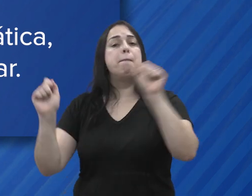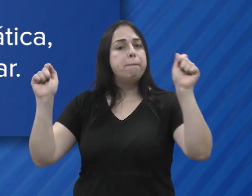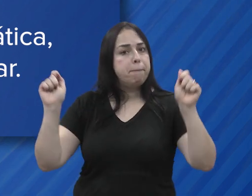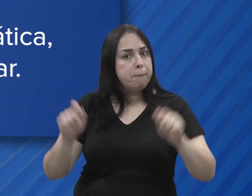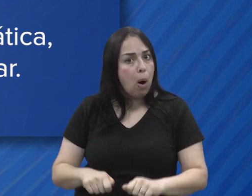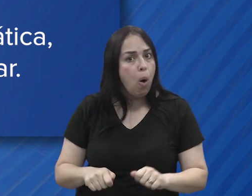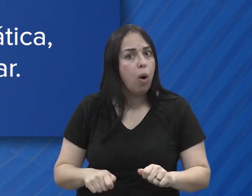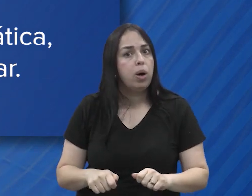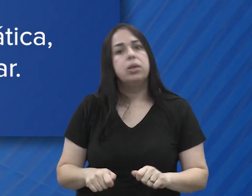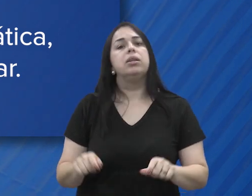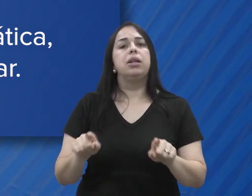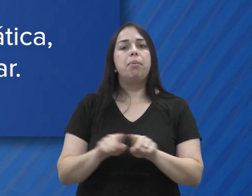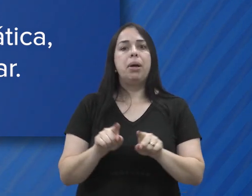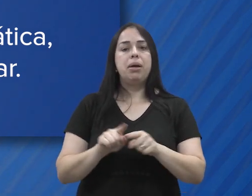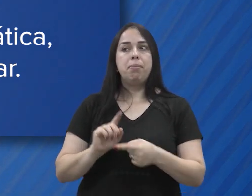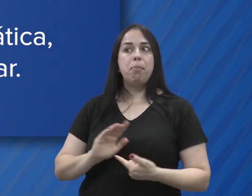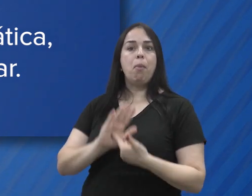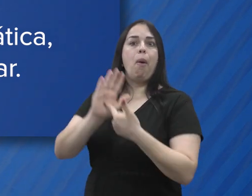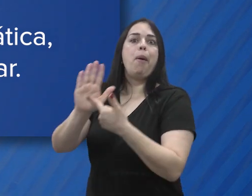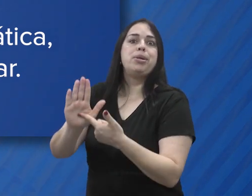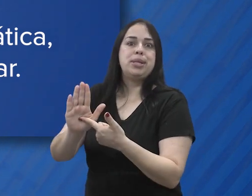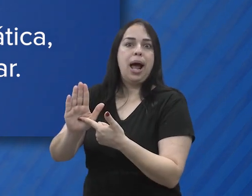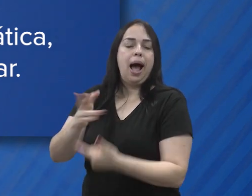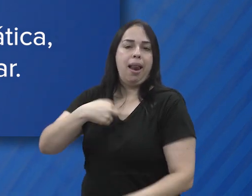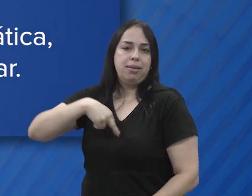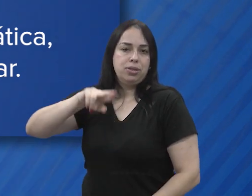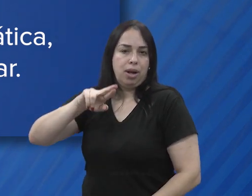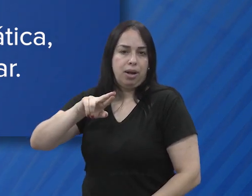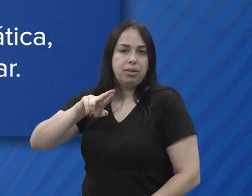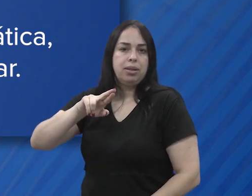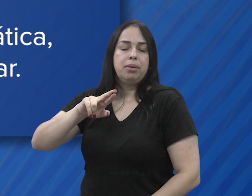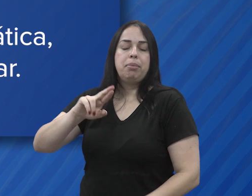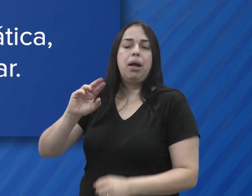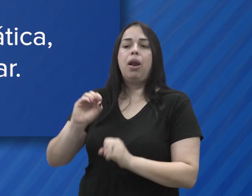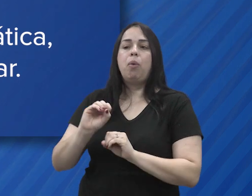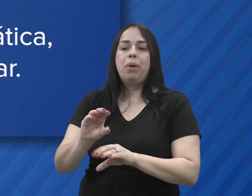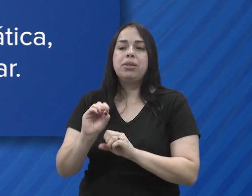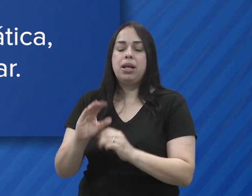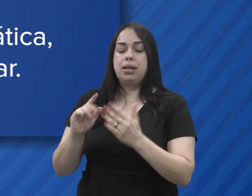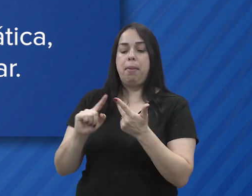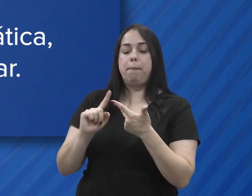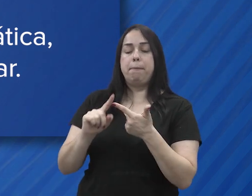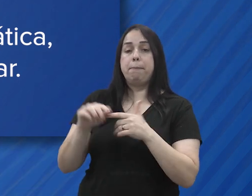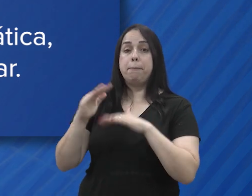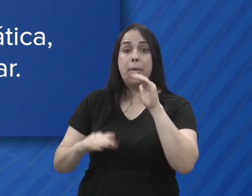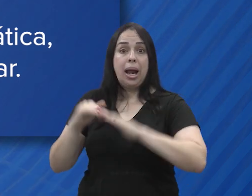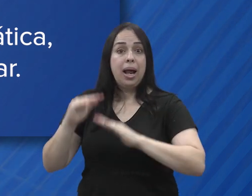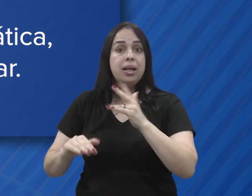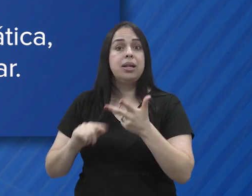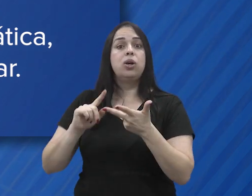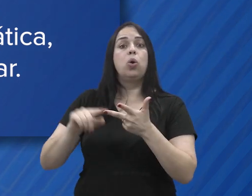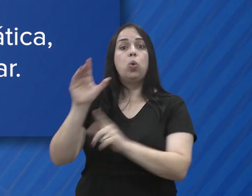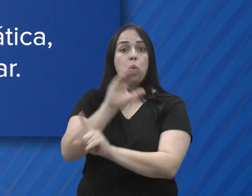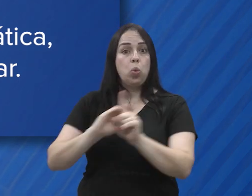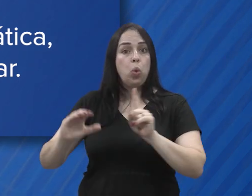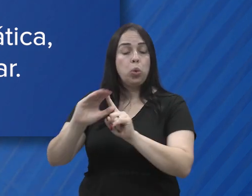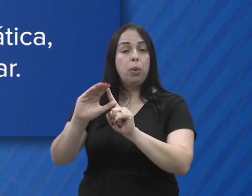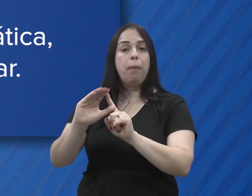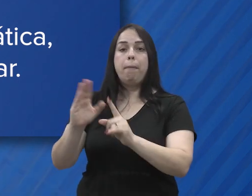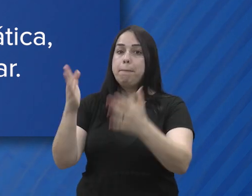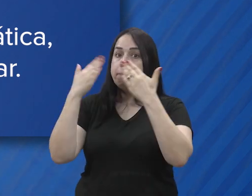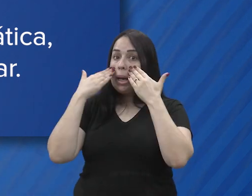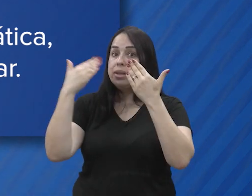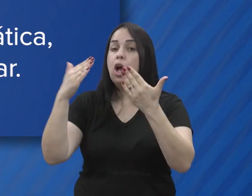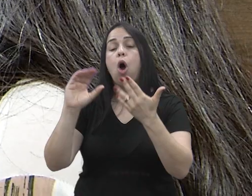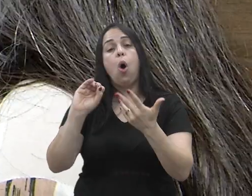ou crença e a liberdade de manifestar essa religião ou crença pelo ensino, pela prática, pelo culto em público ou